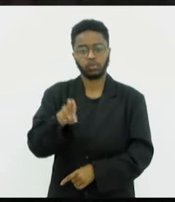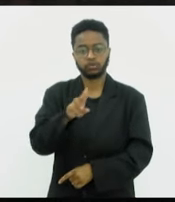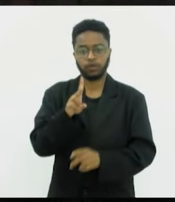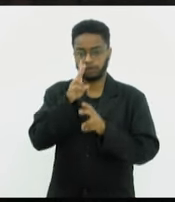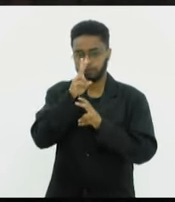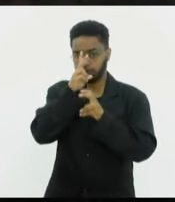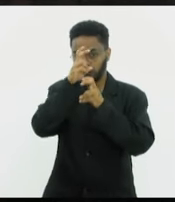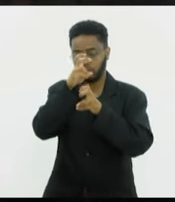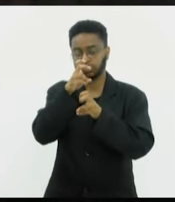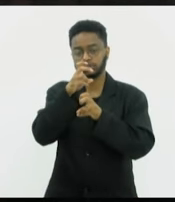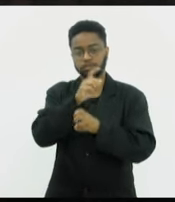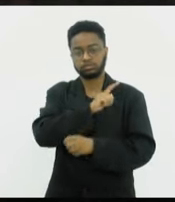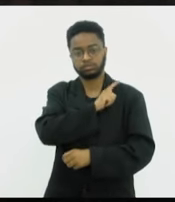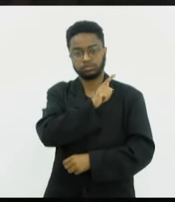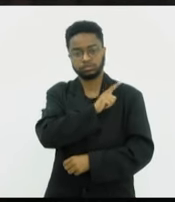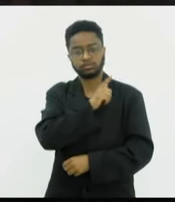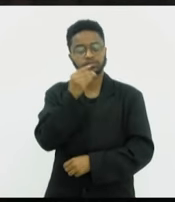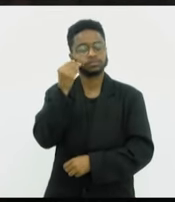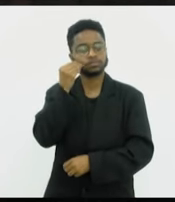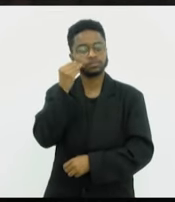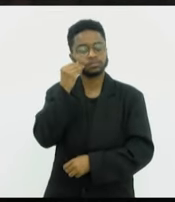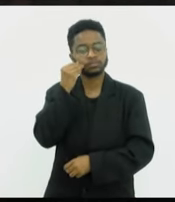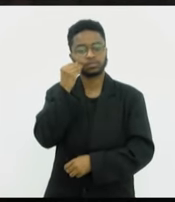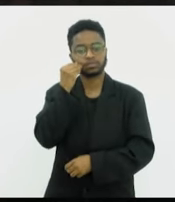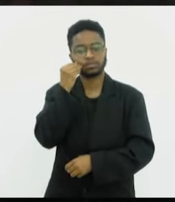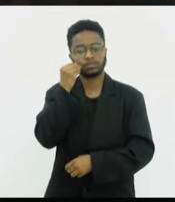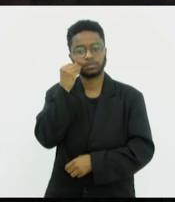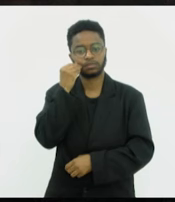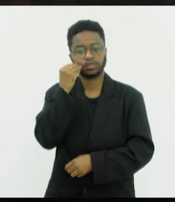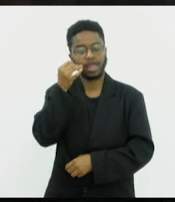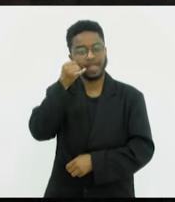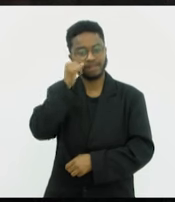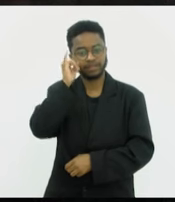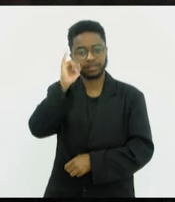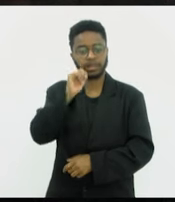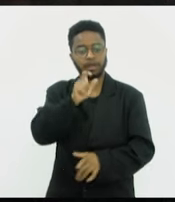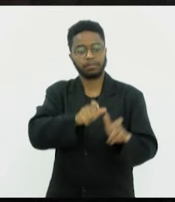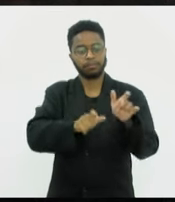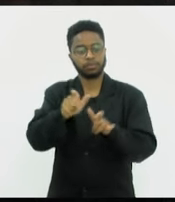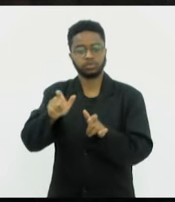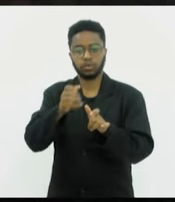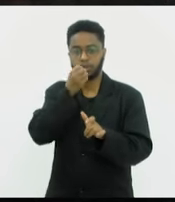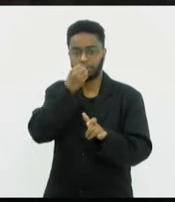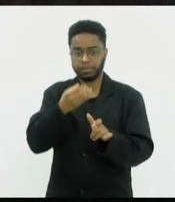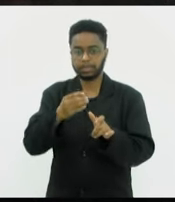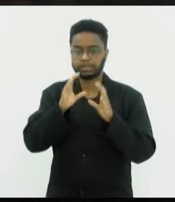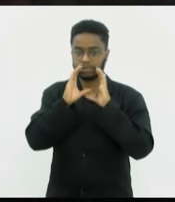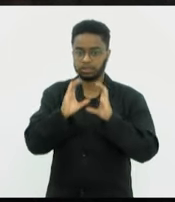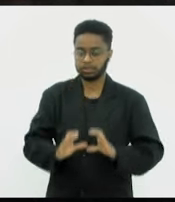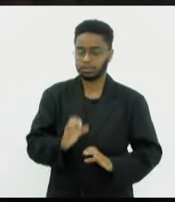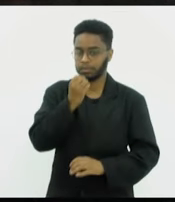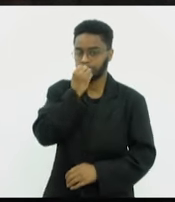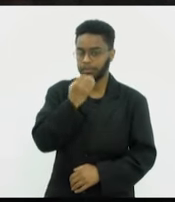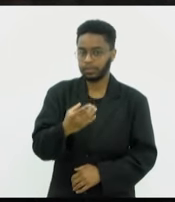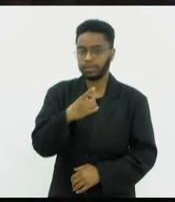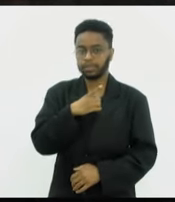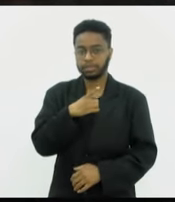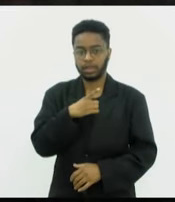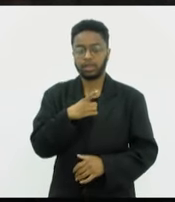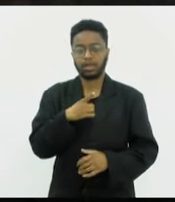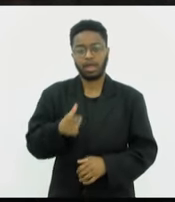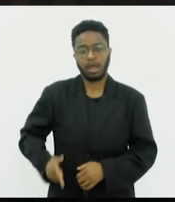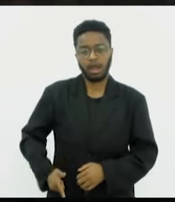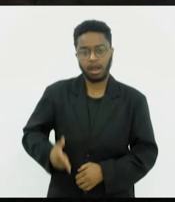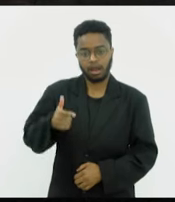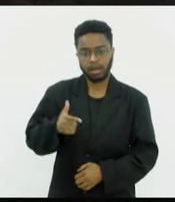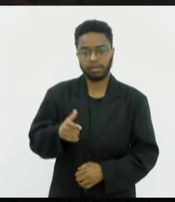força de gestão para poder cada vez mais evitar que o cidadão de bem tenha o direito de ter a posse ou o porte da